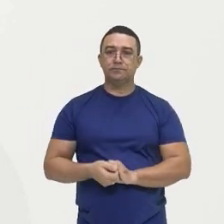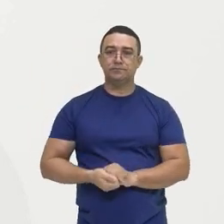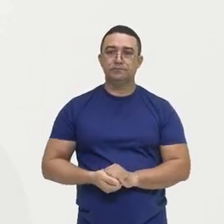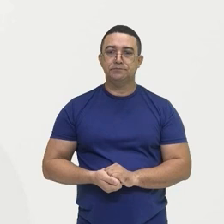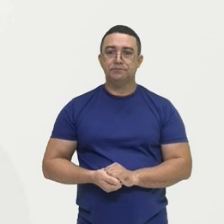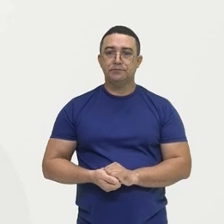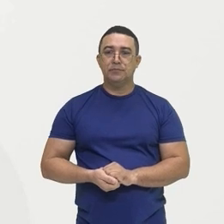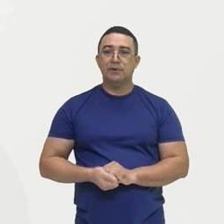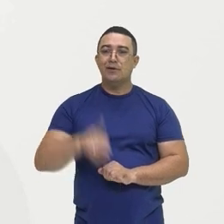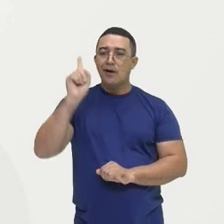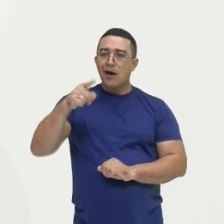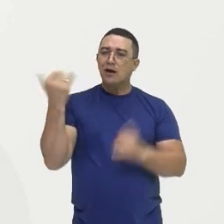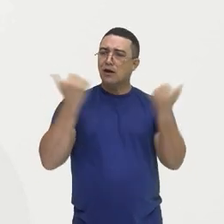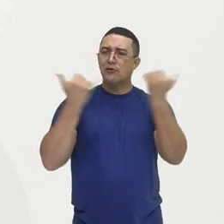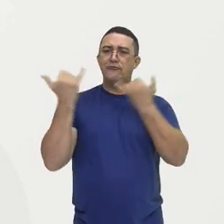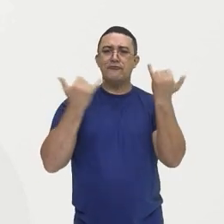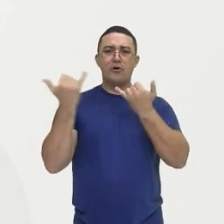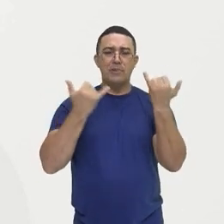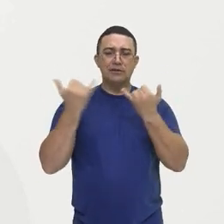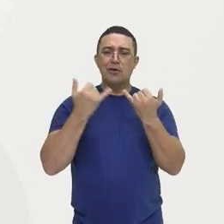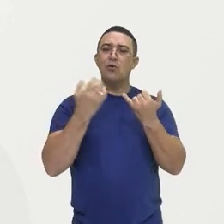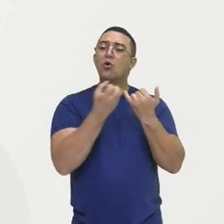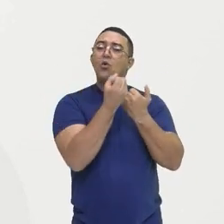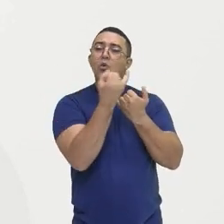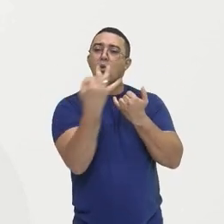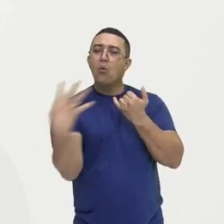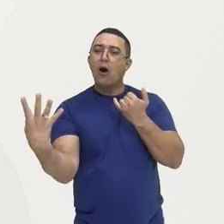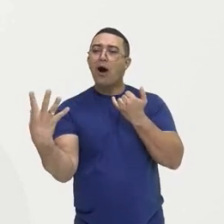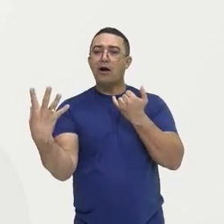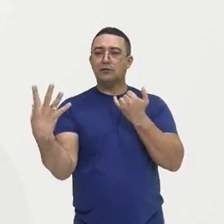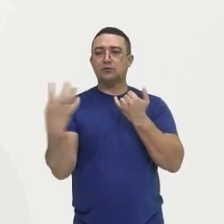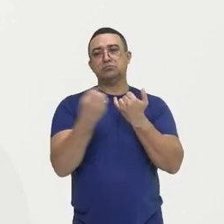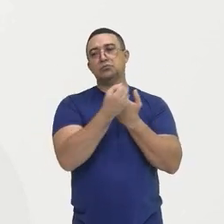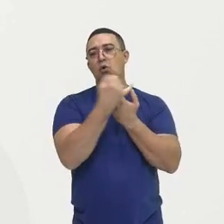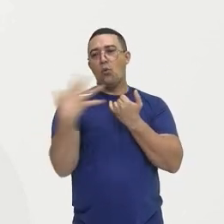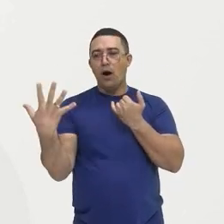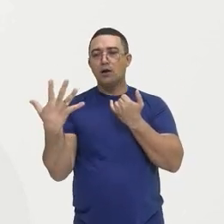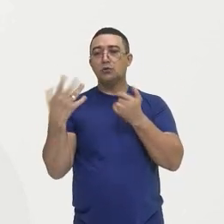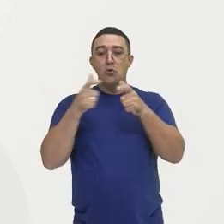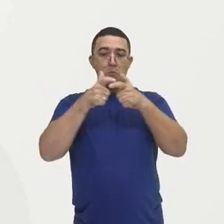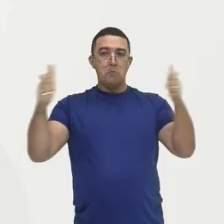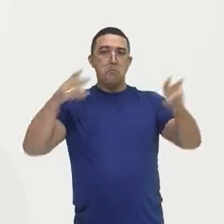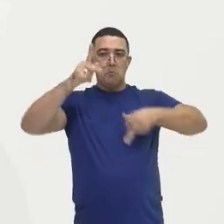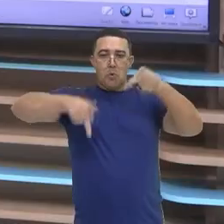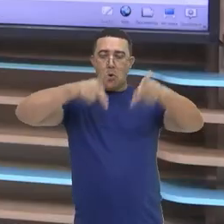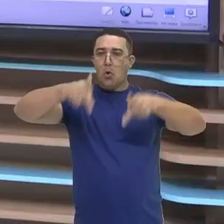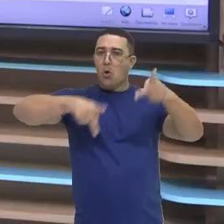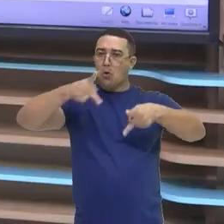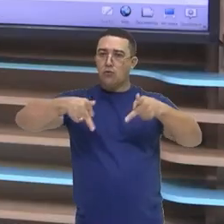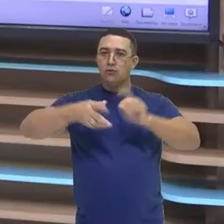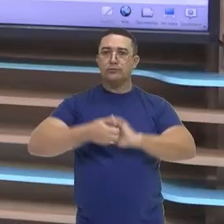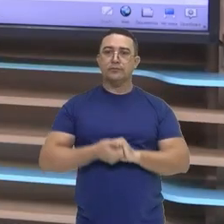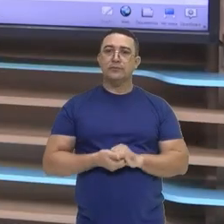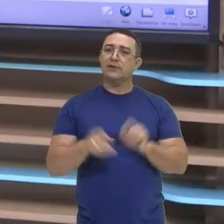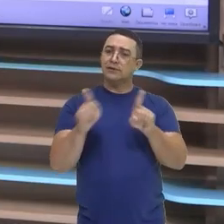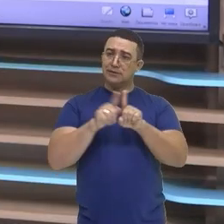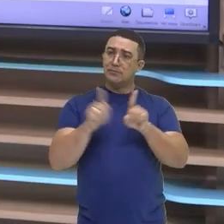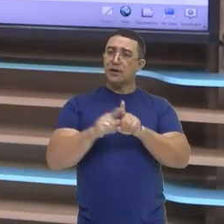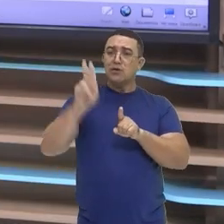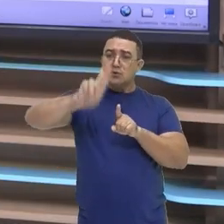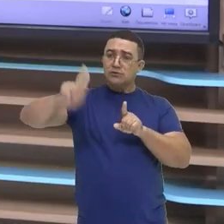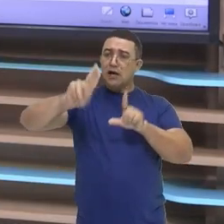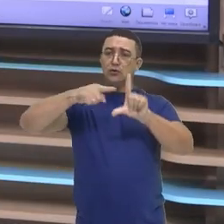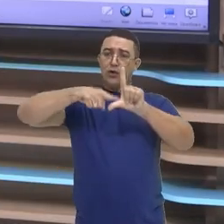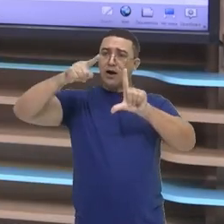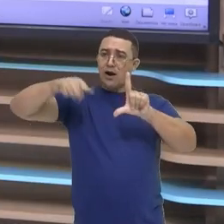são informações também quantitativas, né? Que é a quantidade da população a partir desse tipo